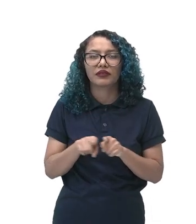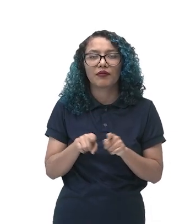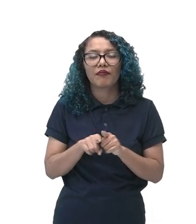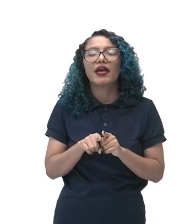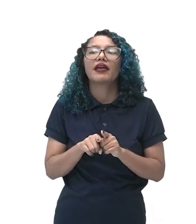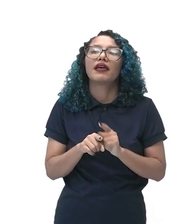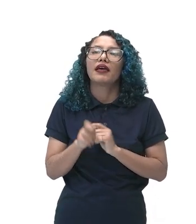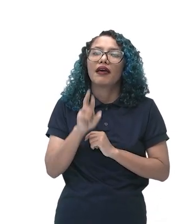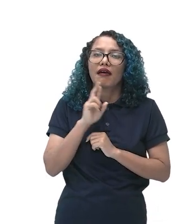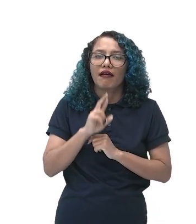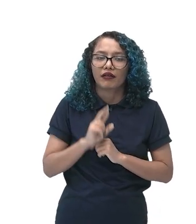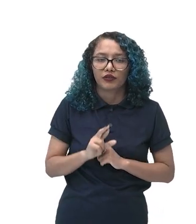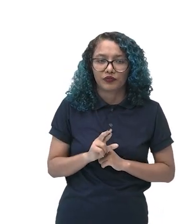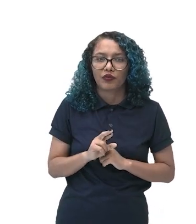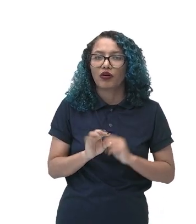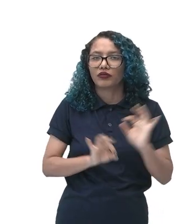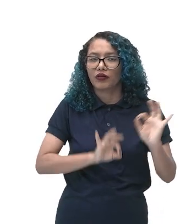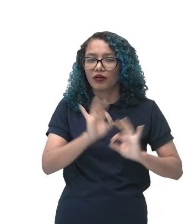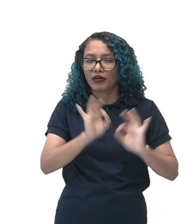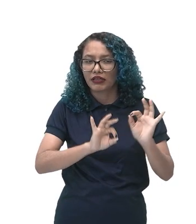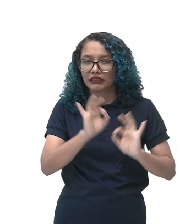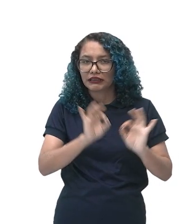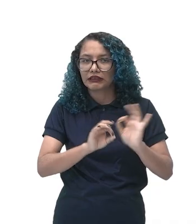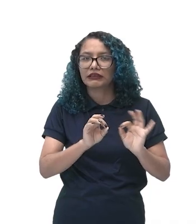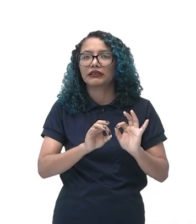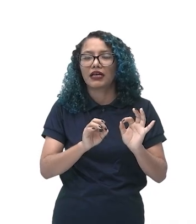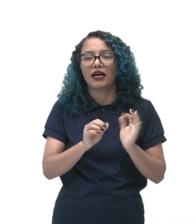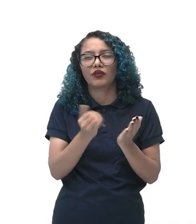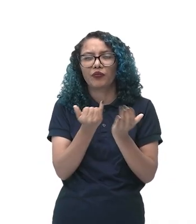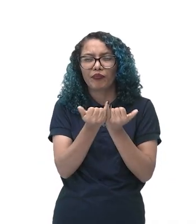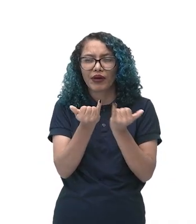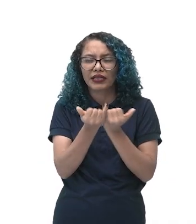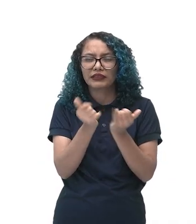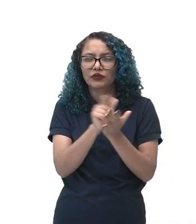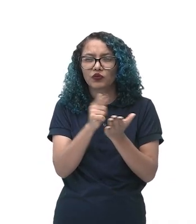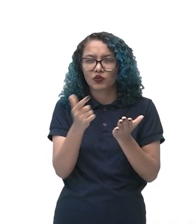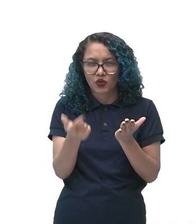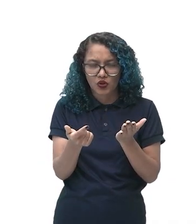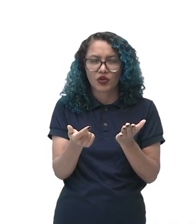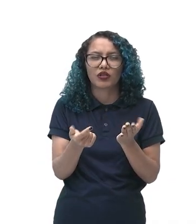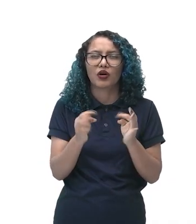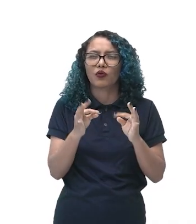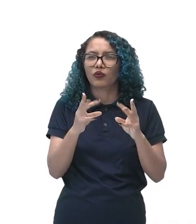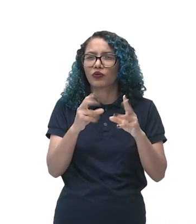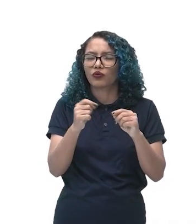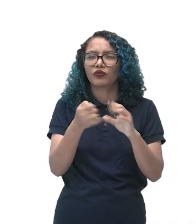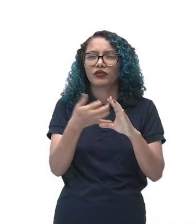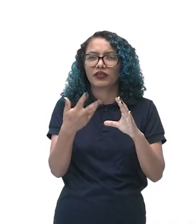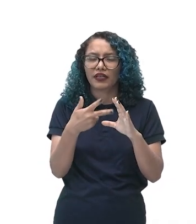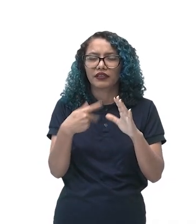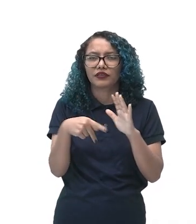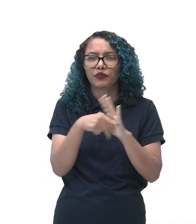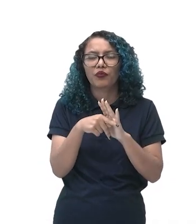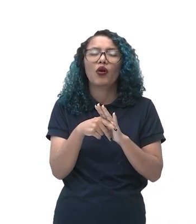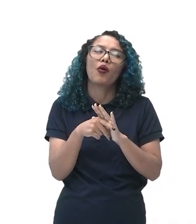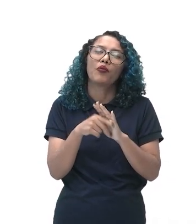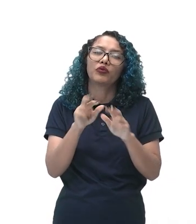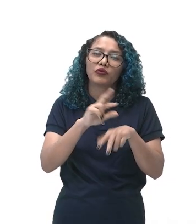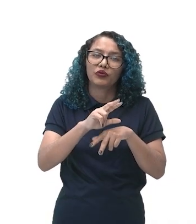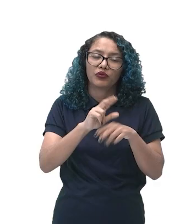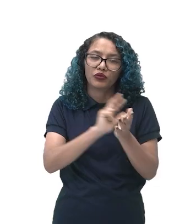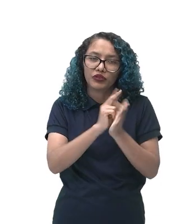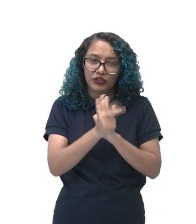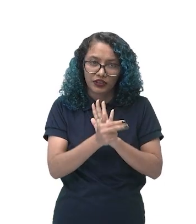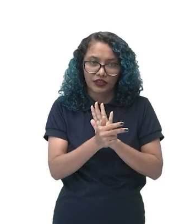né? Estruturados ali como se fosse no jornal, né? Com toda aquela formatação que é característica e típica desse gênero textual,